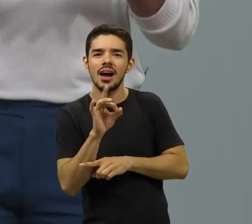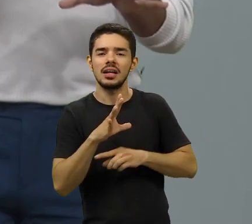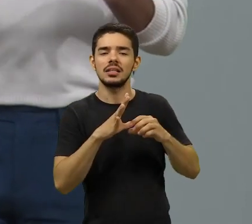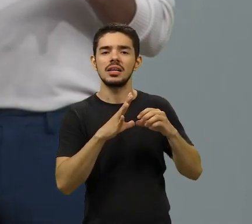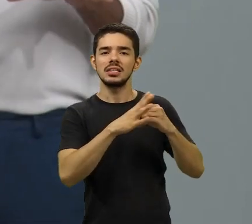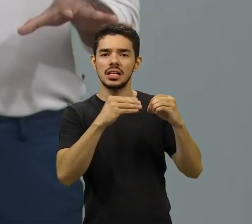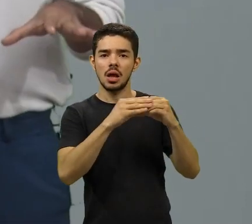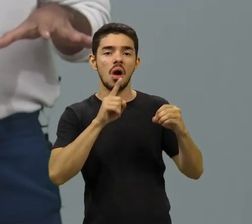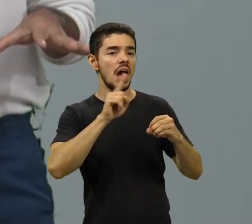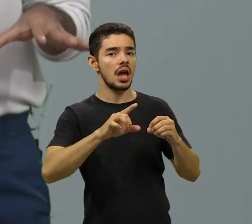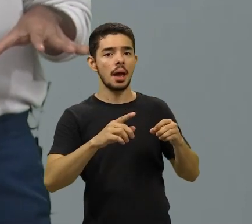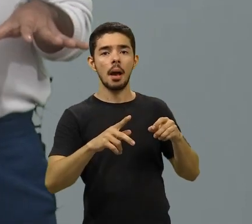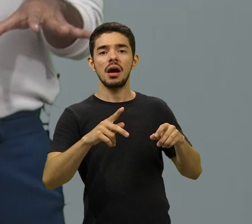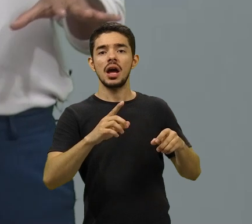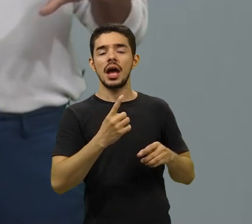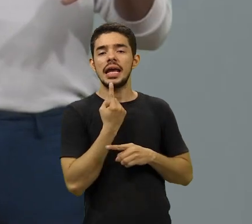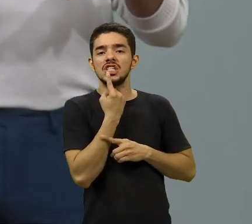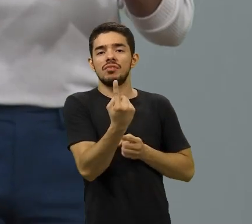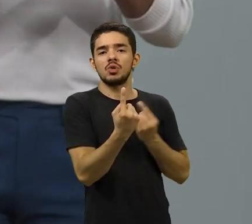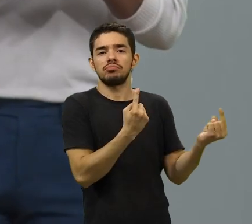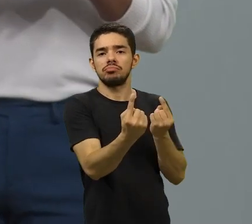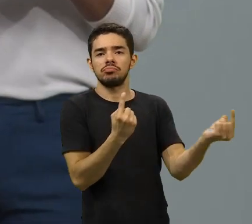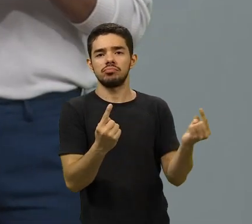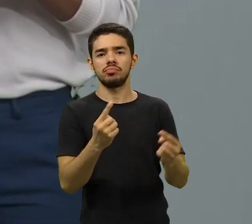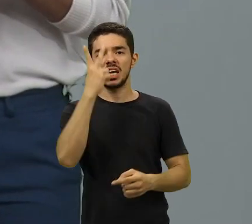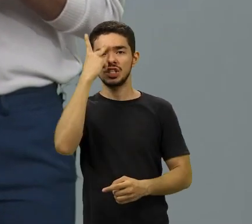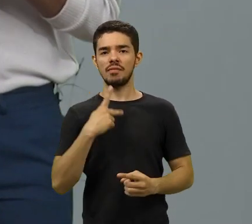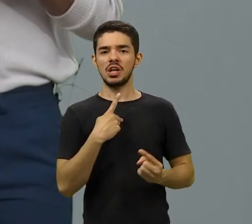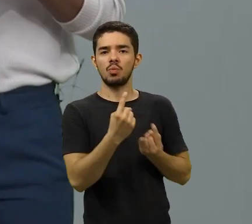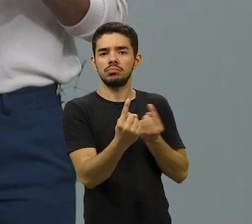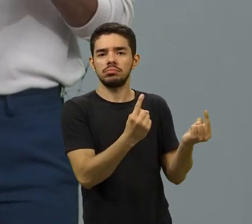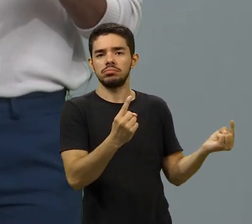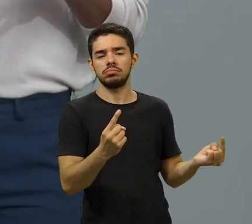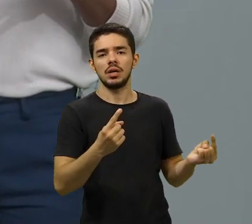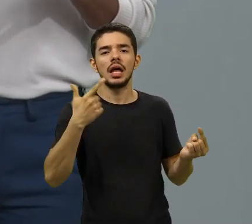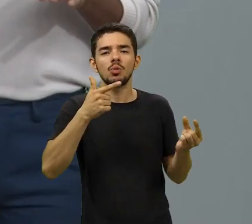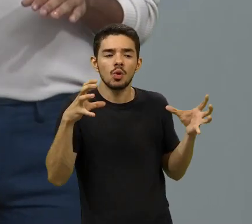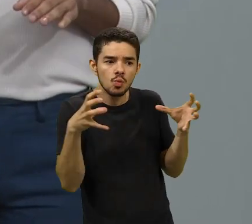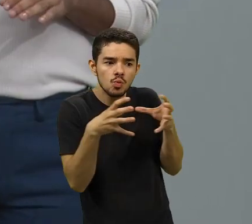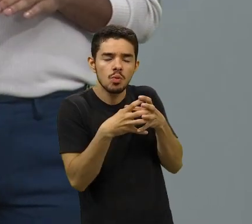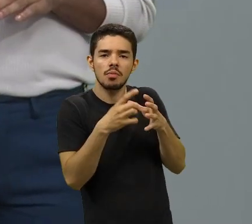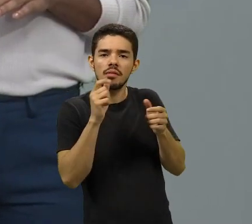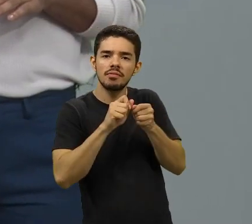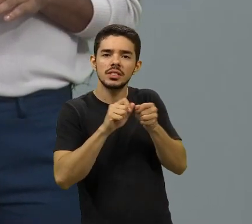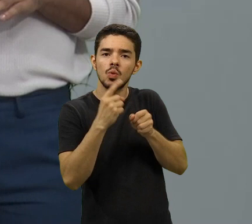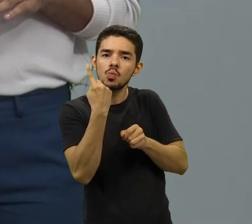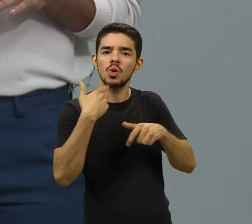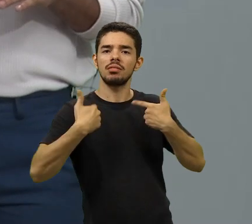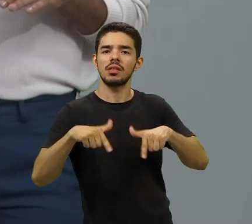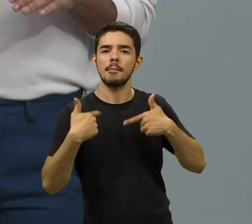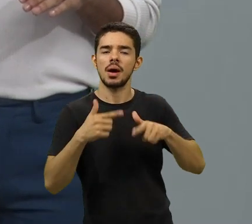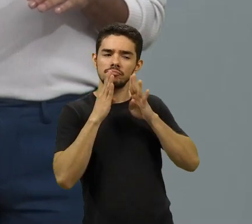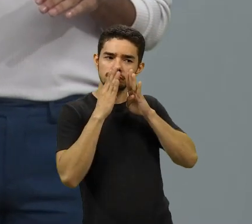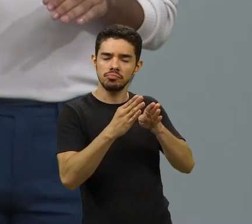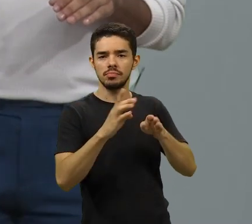é um ser individual, certo? Elas não estão ali com as células juntas para uma atividade específica, para